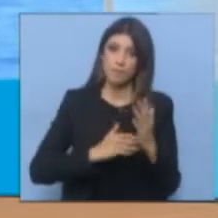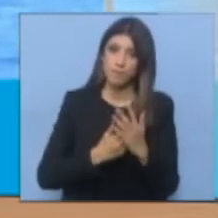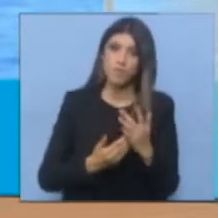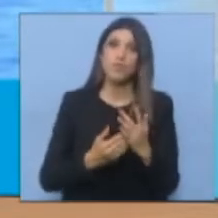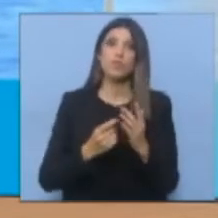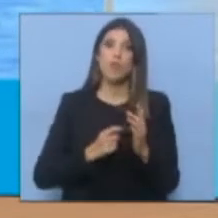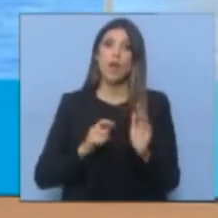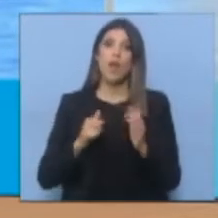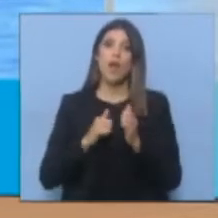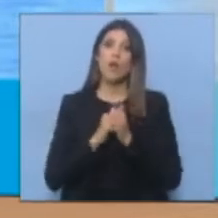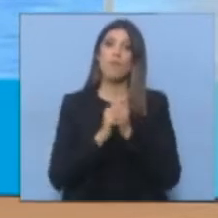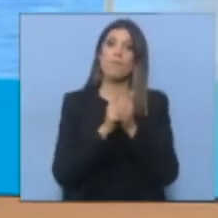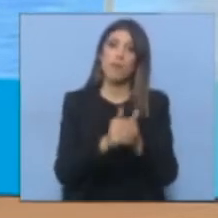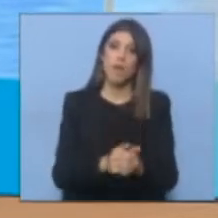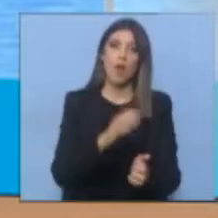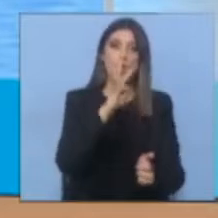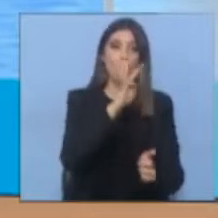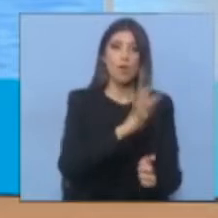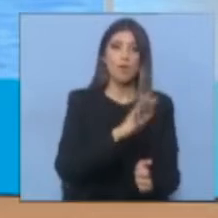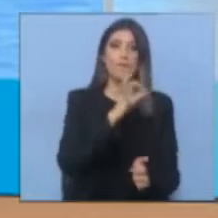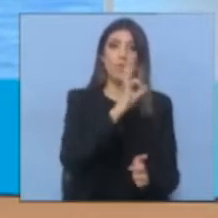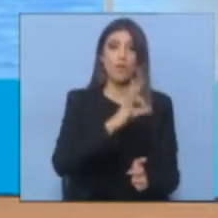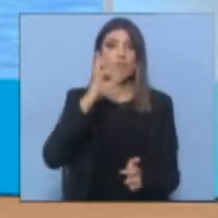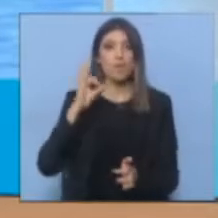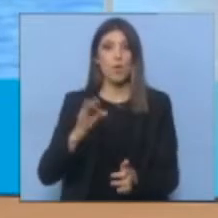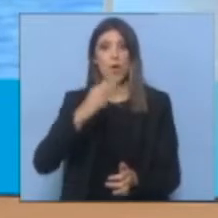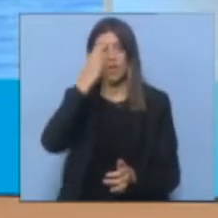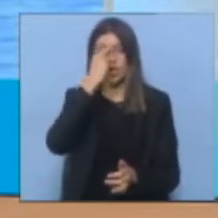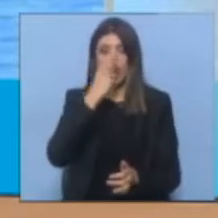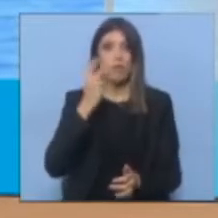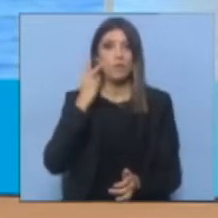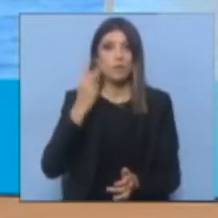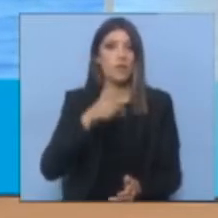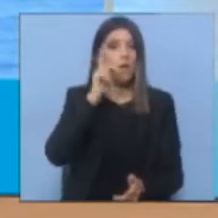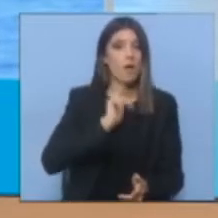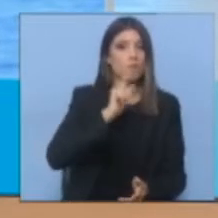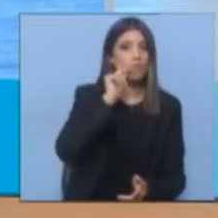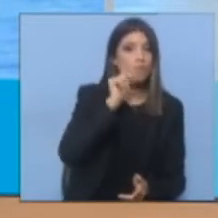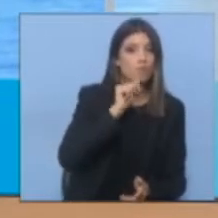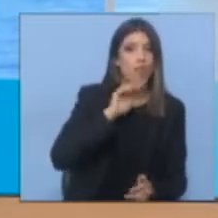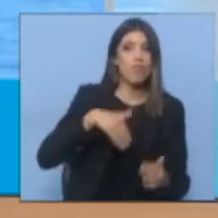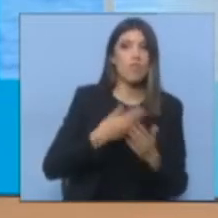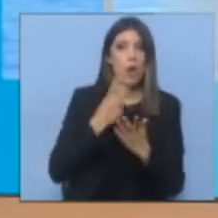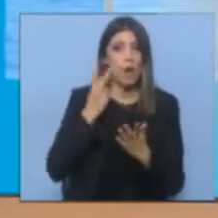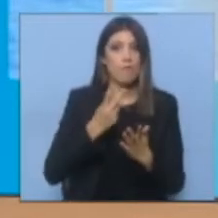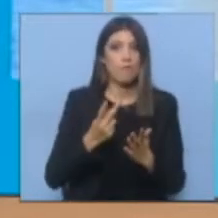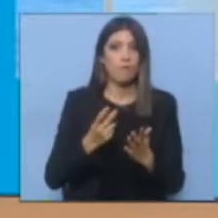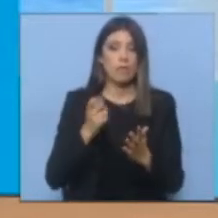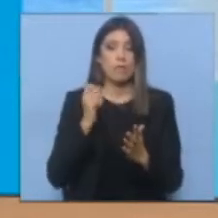Quaresma, portanto são 44 histórias de vida de homens e mulheres que deram de facto a vida por Cristo